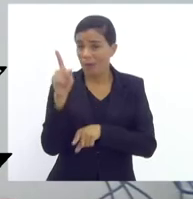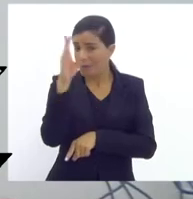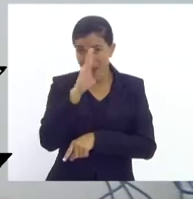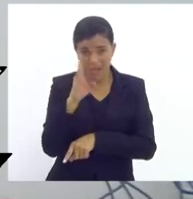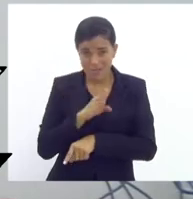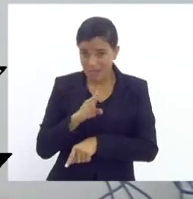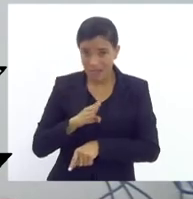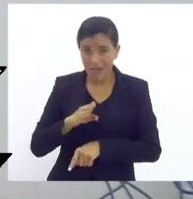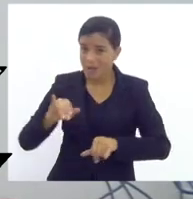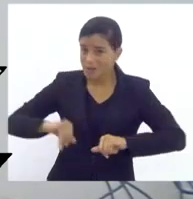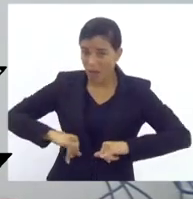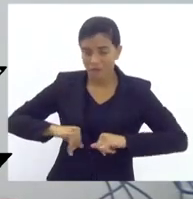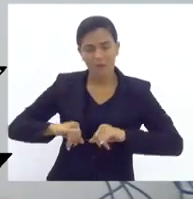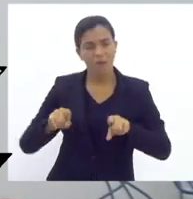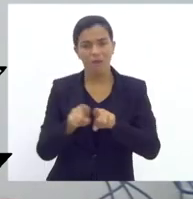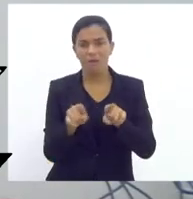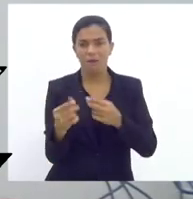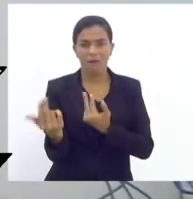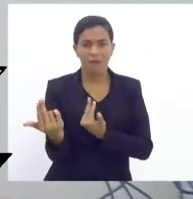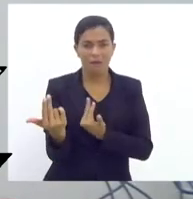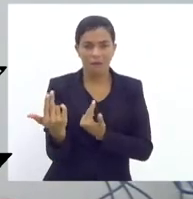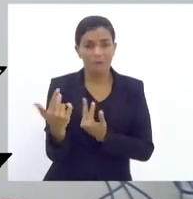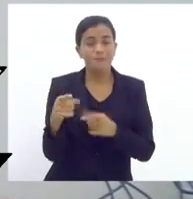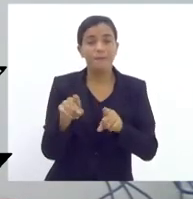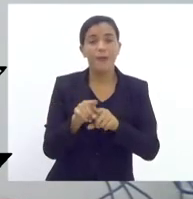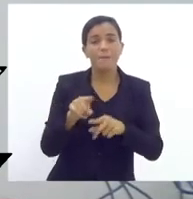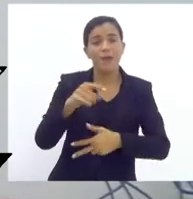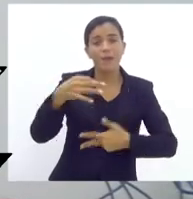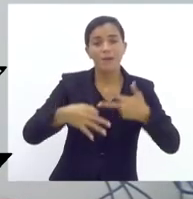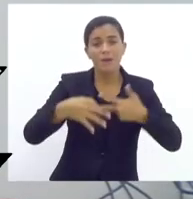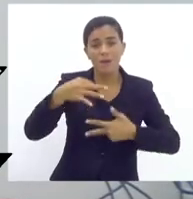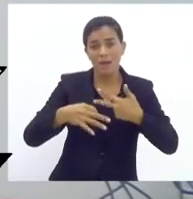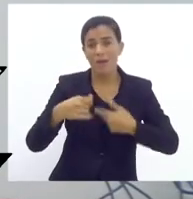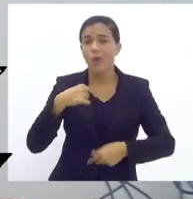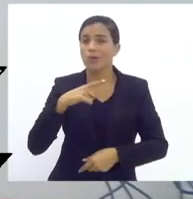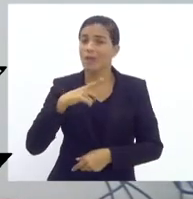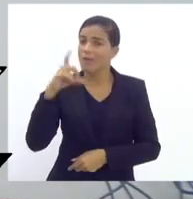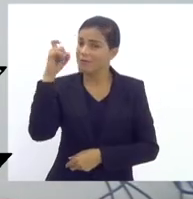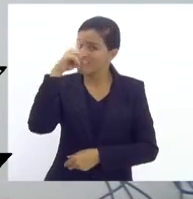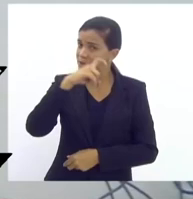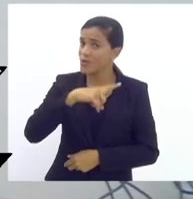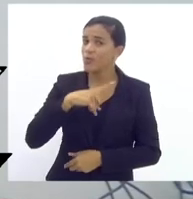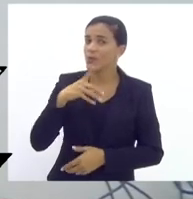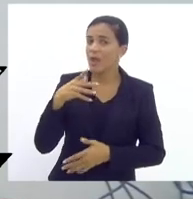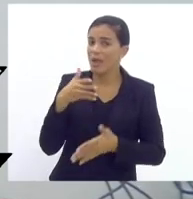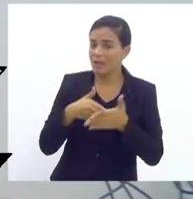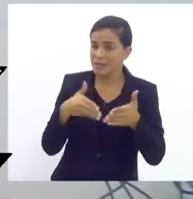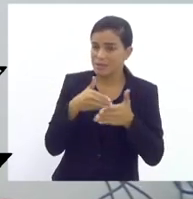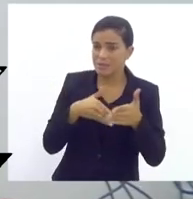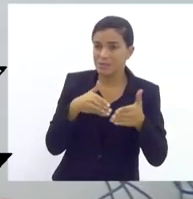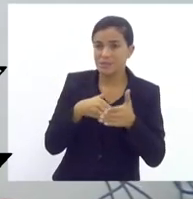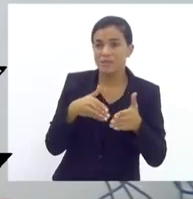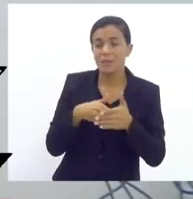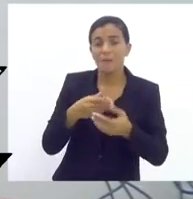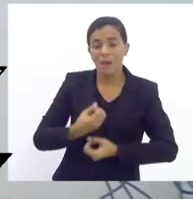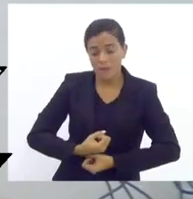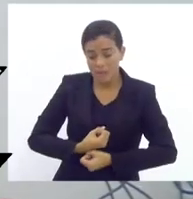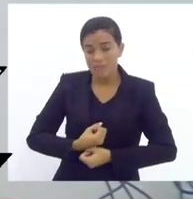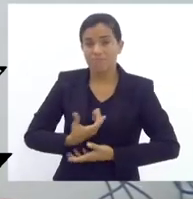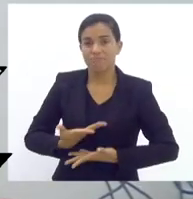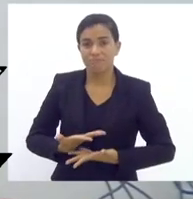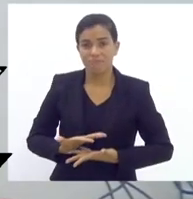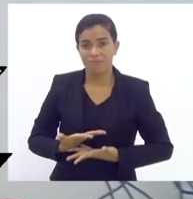brasileiro passa eu também passa aqui como poder público eu tenho uma dificuldade para poder ser expressar porque